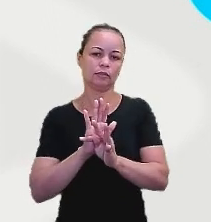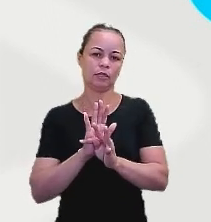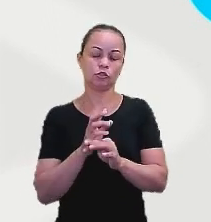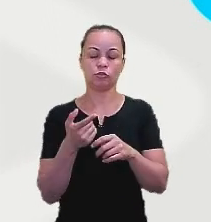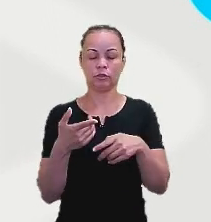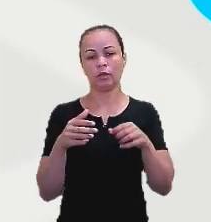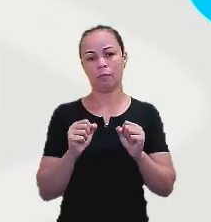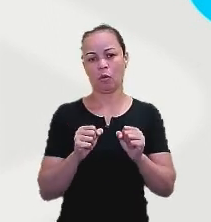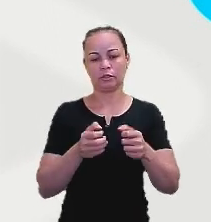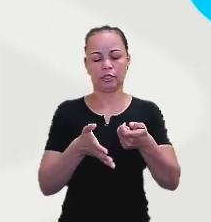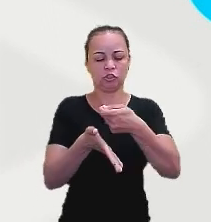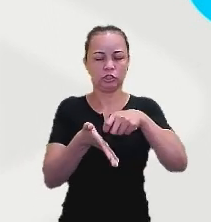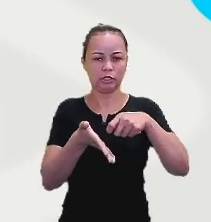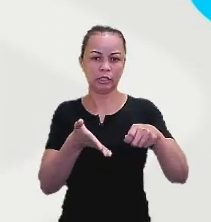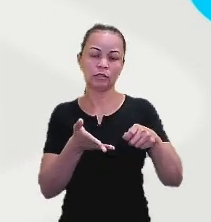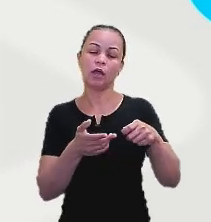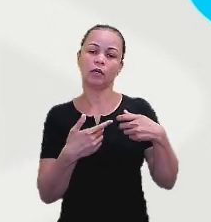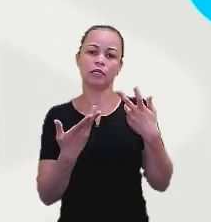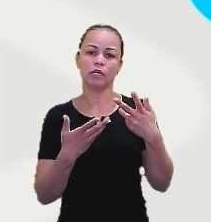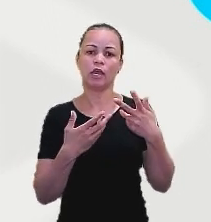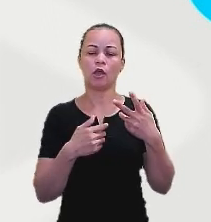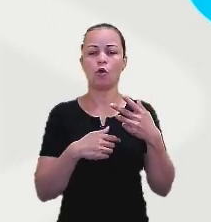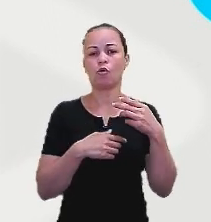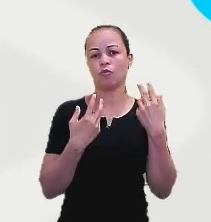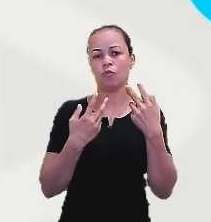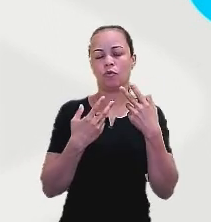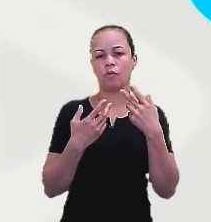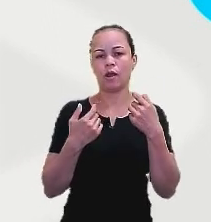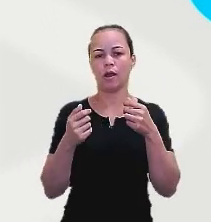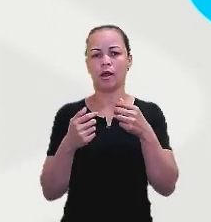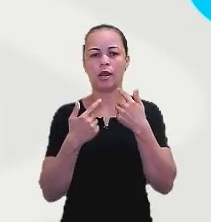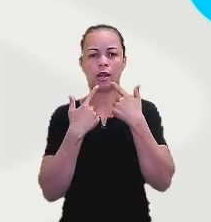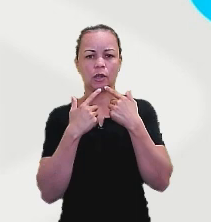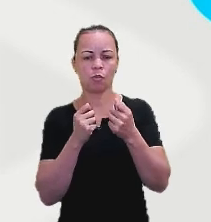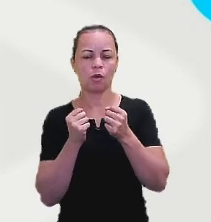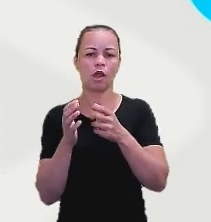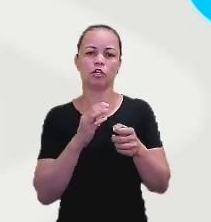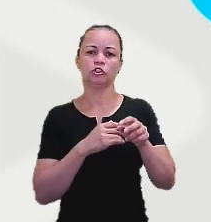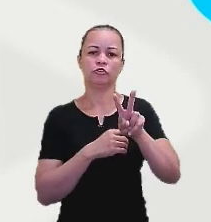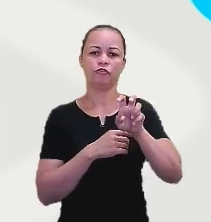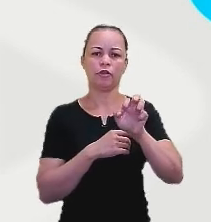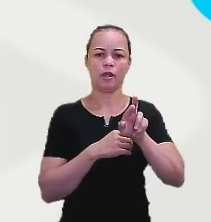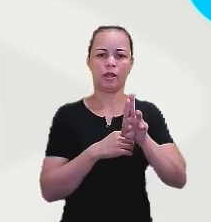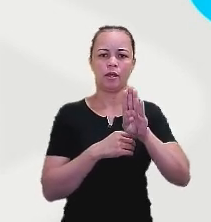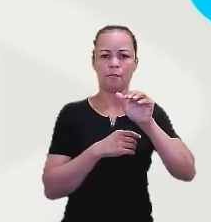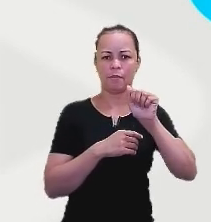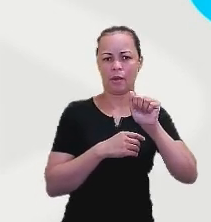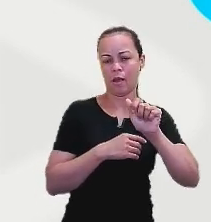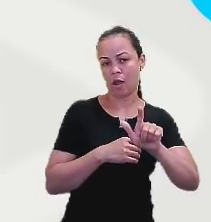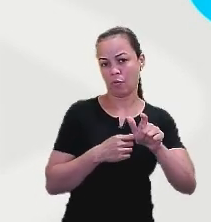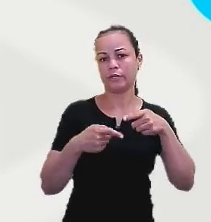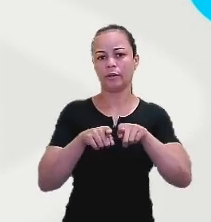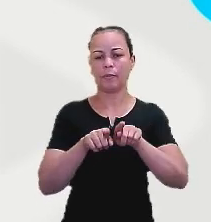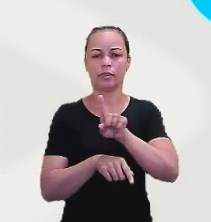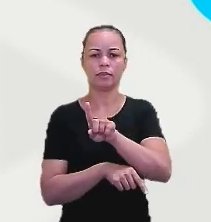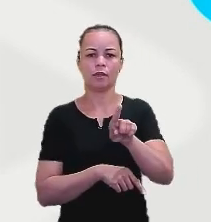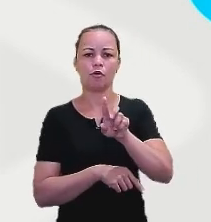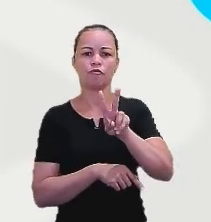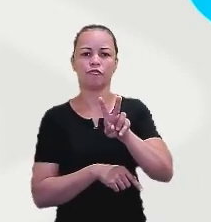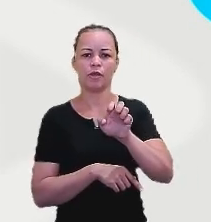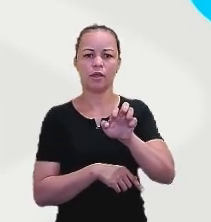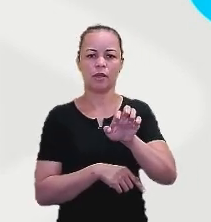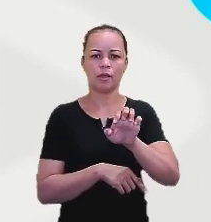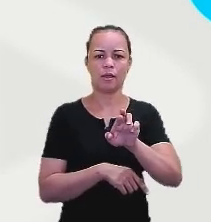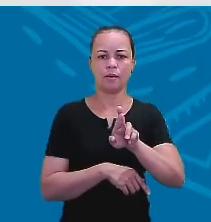né? Utilizar aí a linguagem verbal, mas também uma linguagem não verbal. Então, por meio das imagens, dos símbolos,